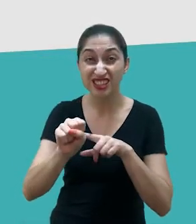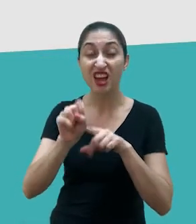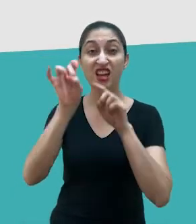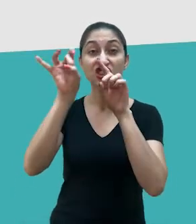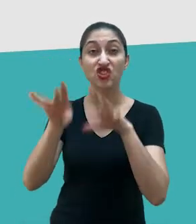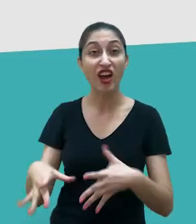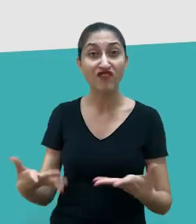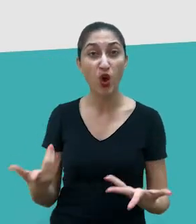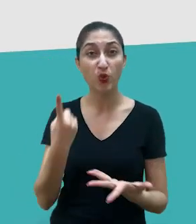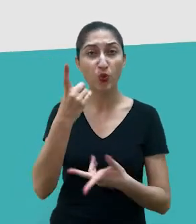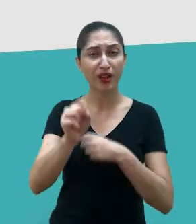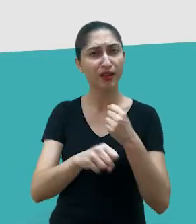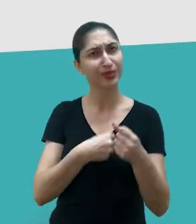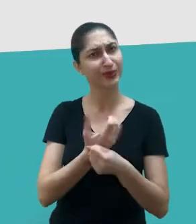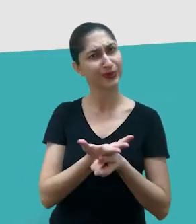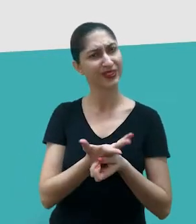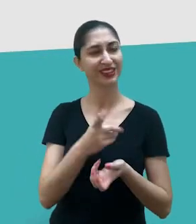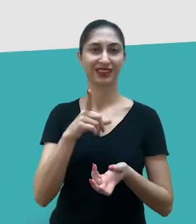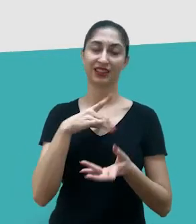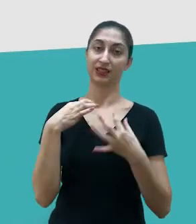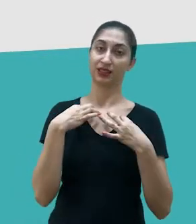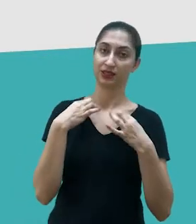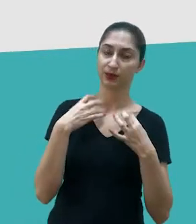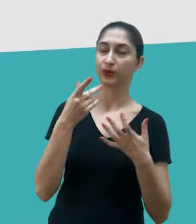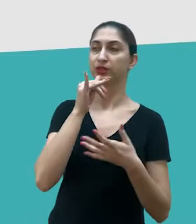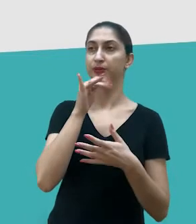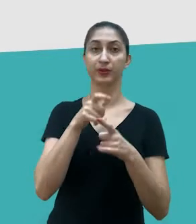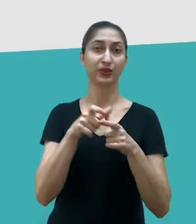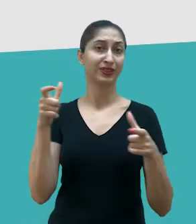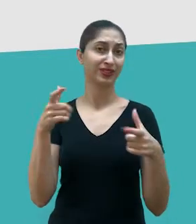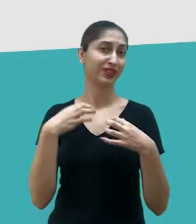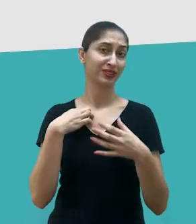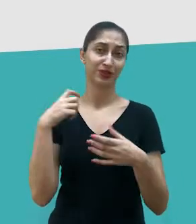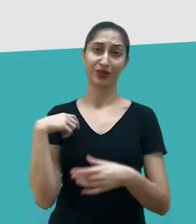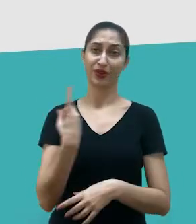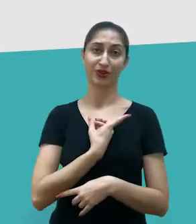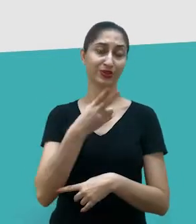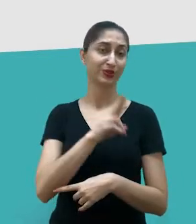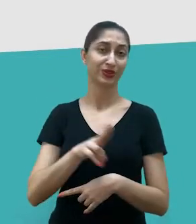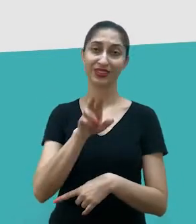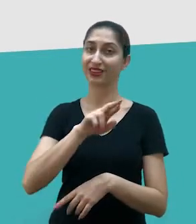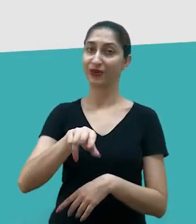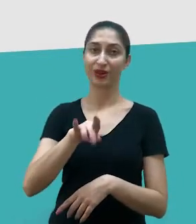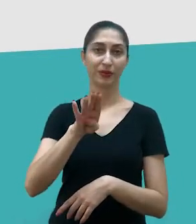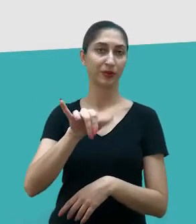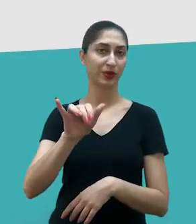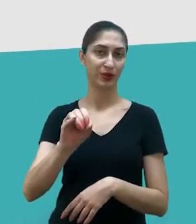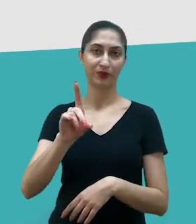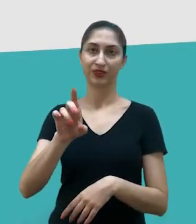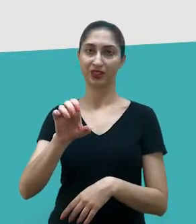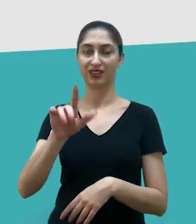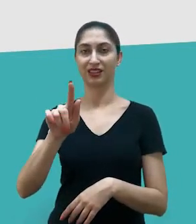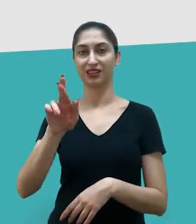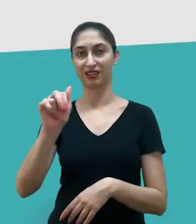tecidos não biodegradáveis, e o que são eles? A maioria dos tecidos que a gente usa hoje, que a gente chama de